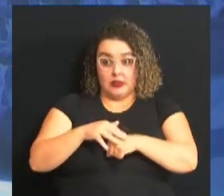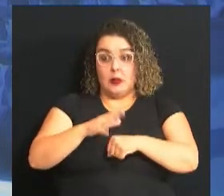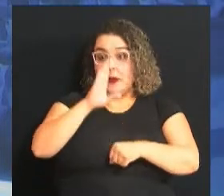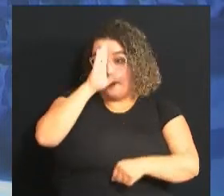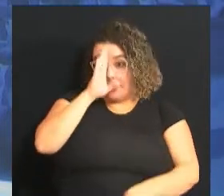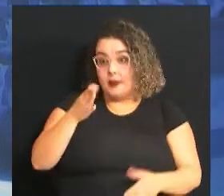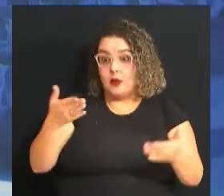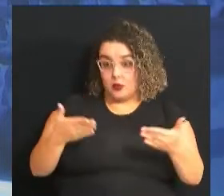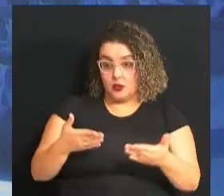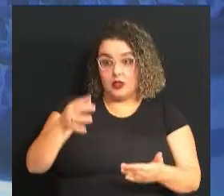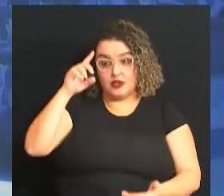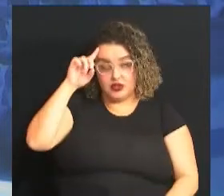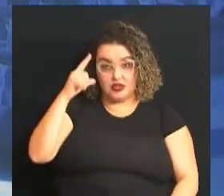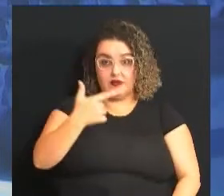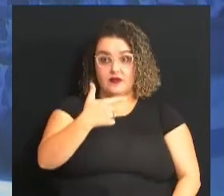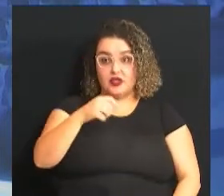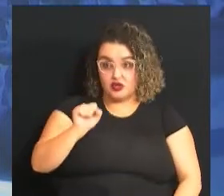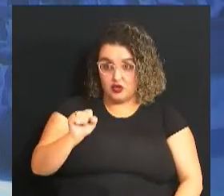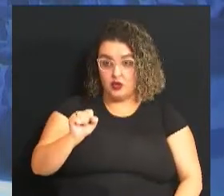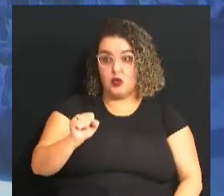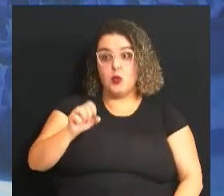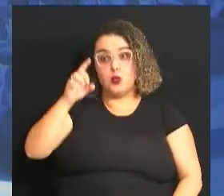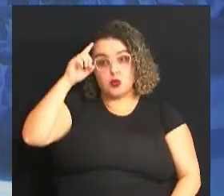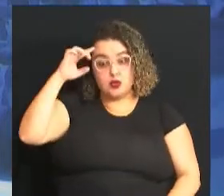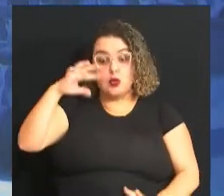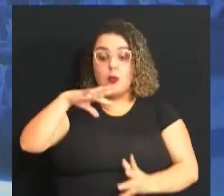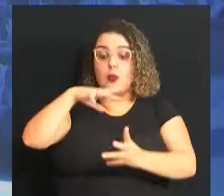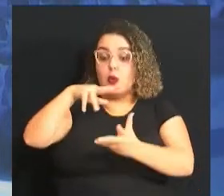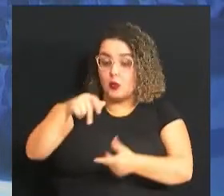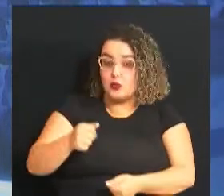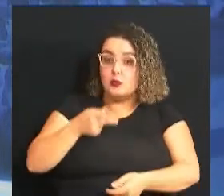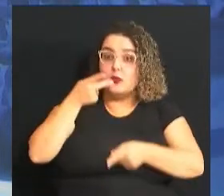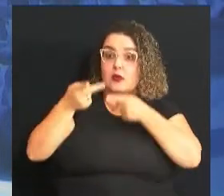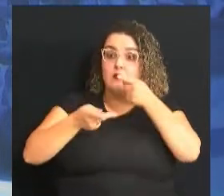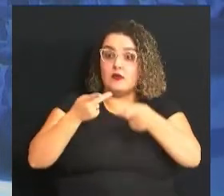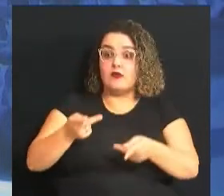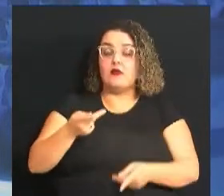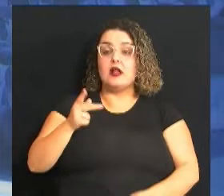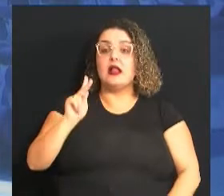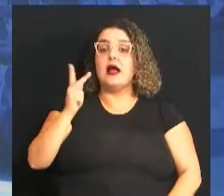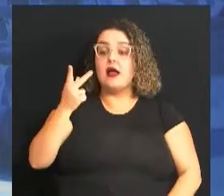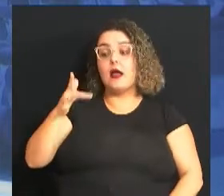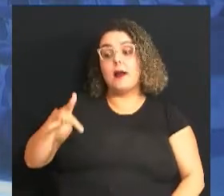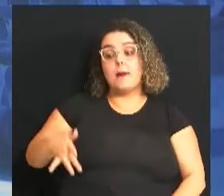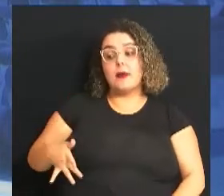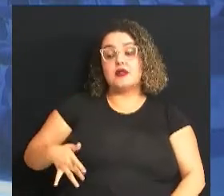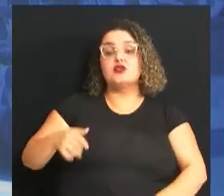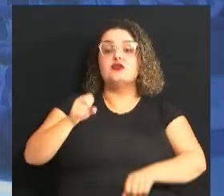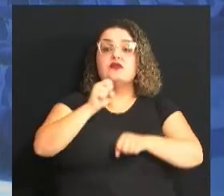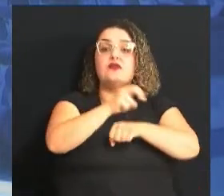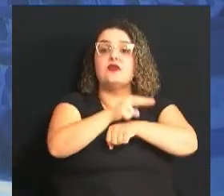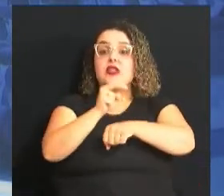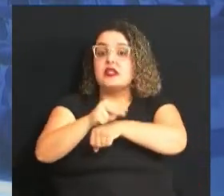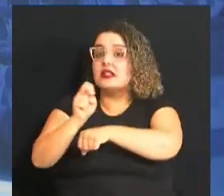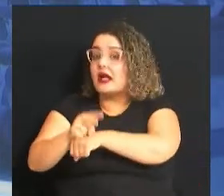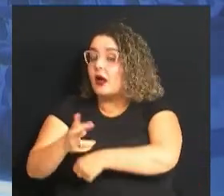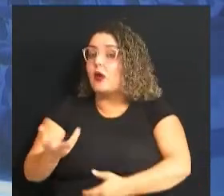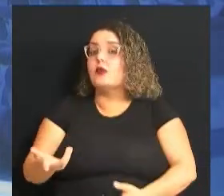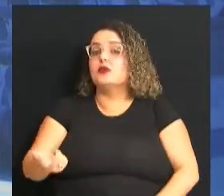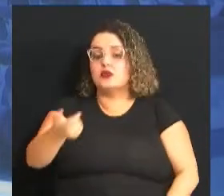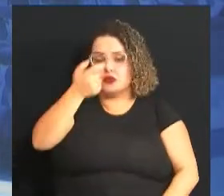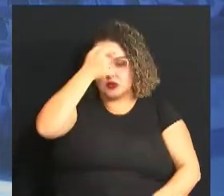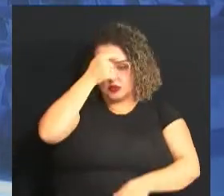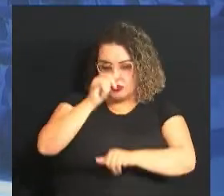dia 28, que é o Dia Mundial, para falar um pouquinho sobre hepatite viral, né, o dia de conscientização. A gente ainda vai voltar nesse